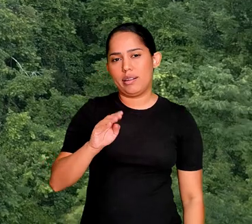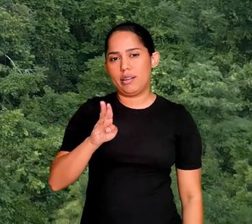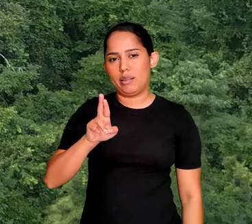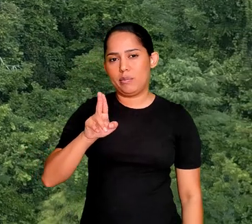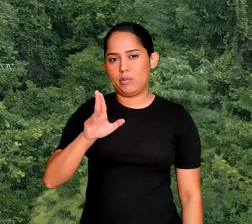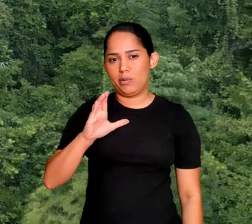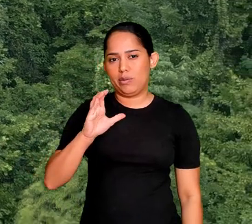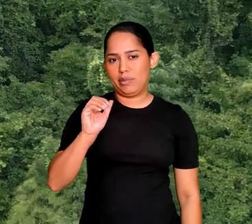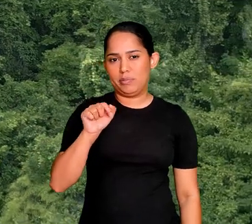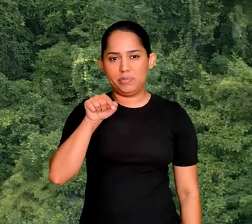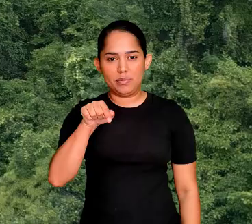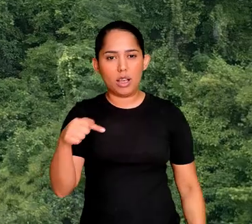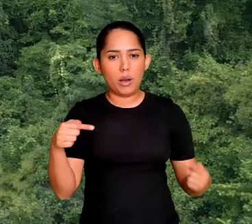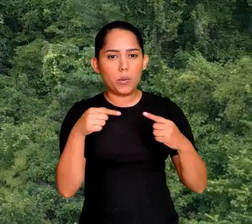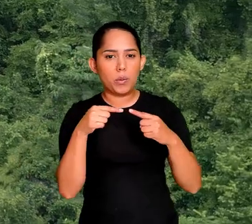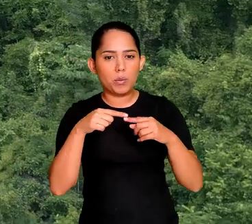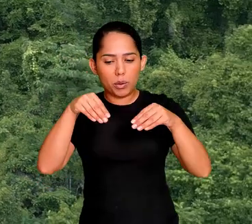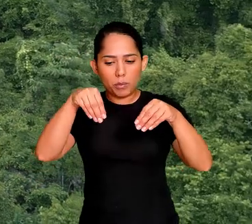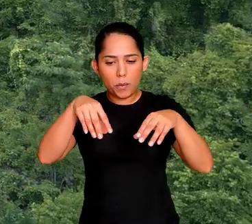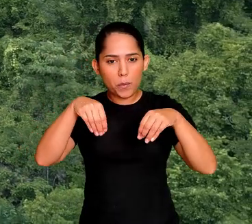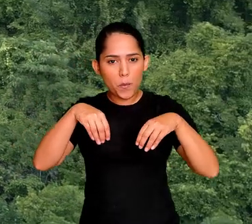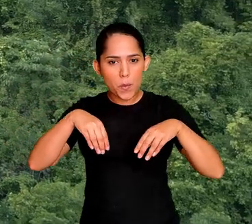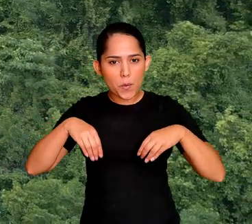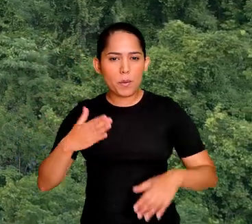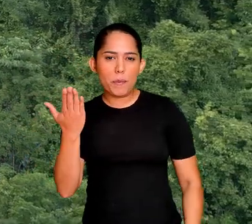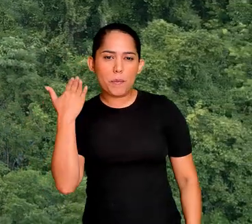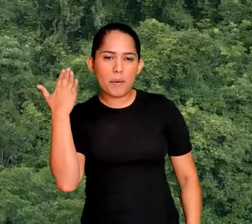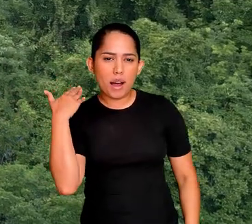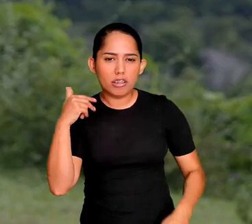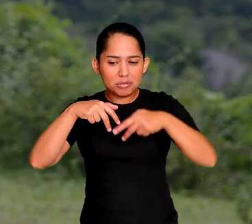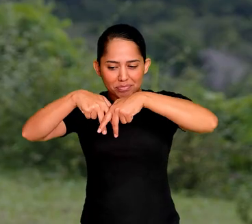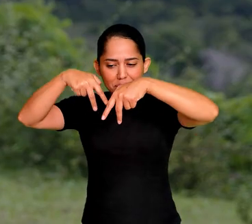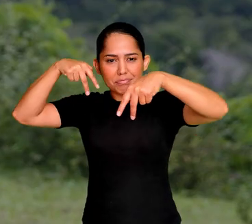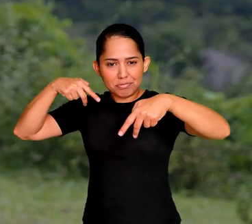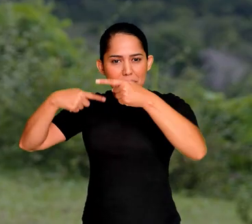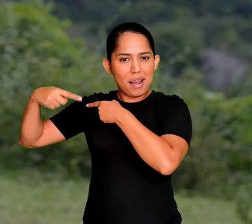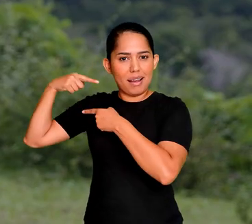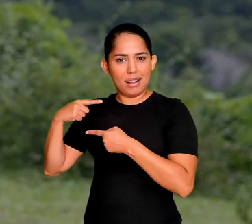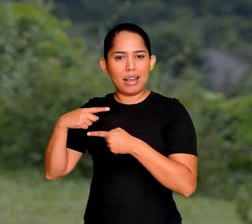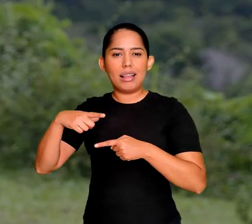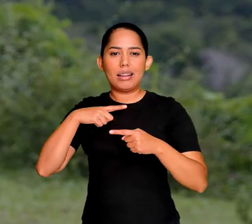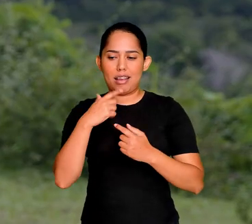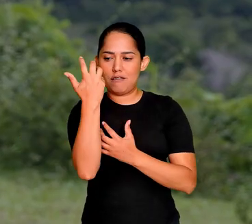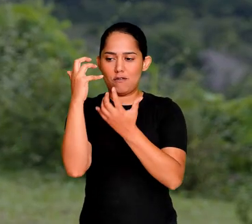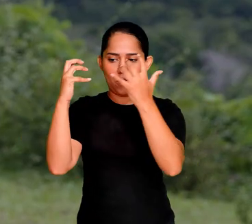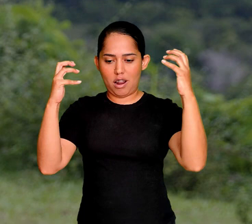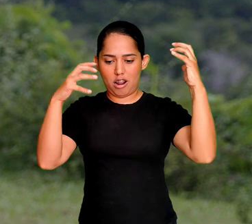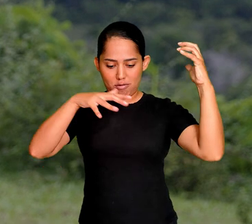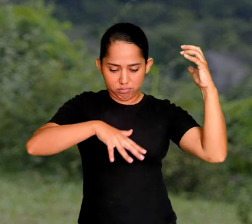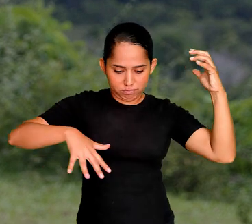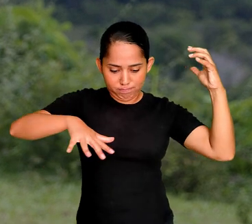A cabruca é um método, uma forma de plantio antigo, ancestral, onde você abre pequenas clareiras na